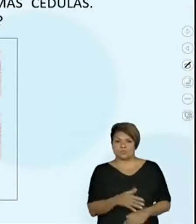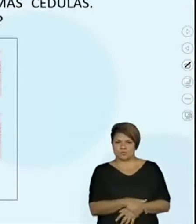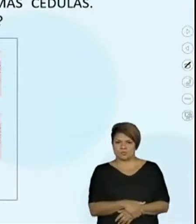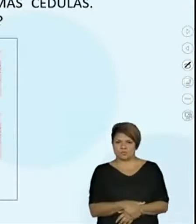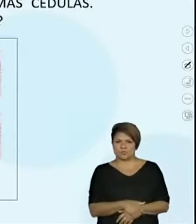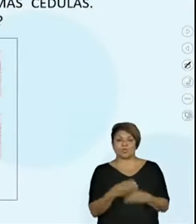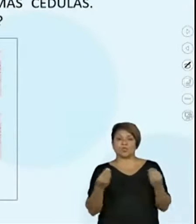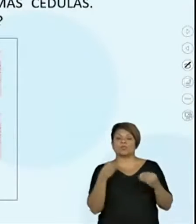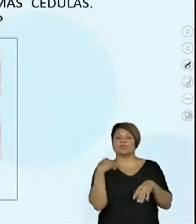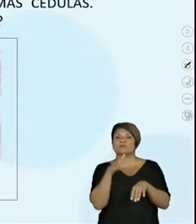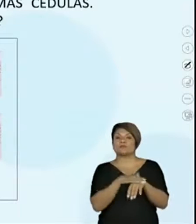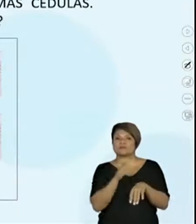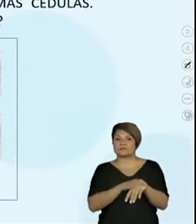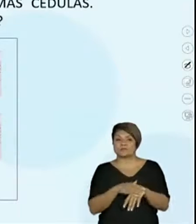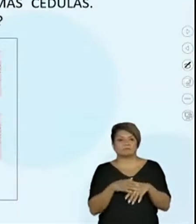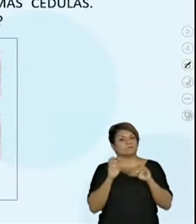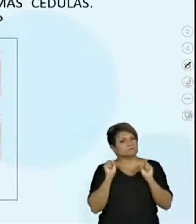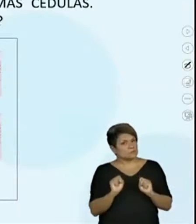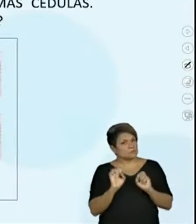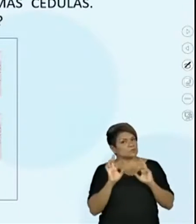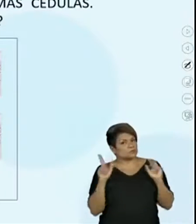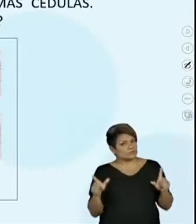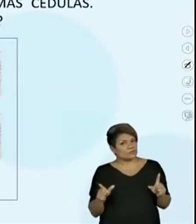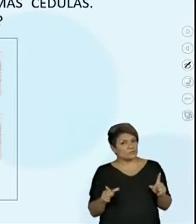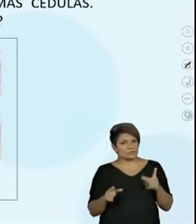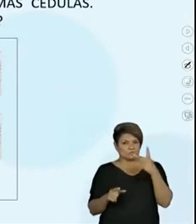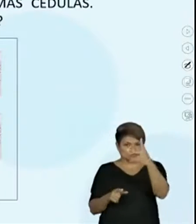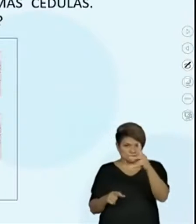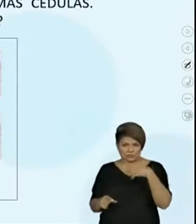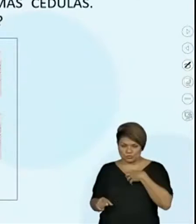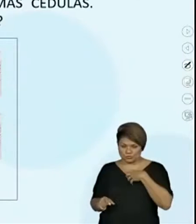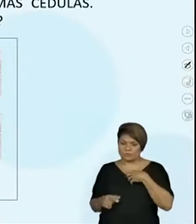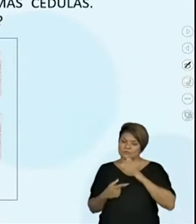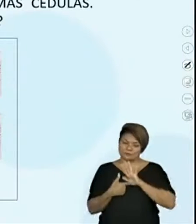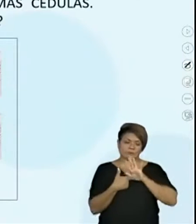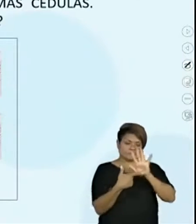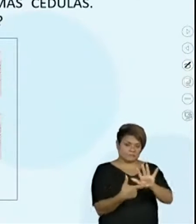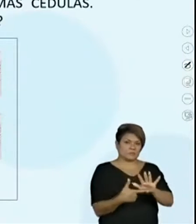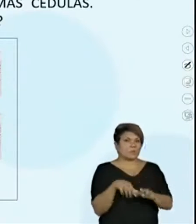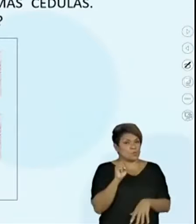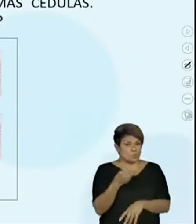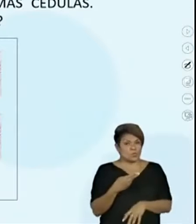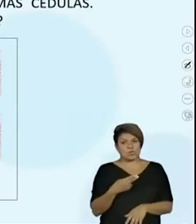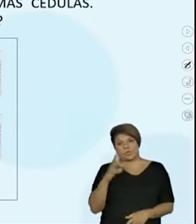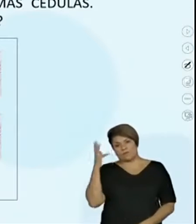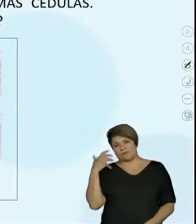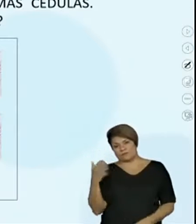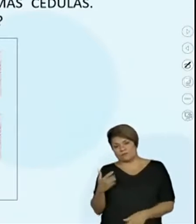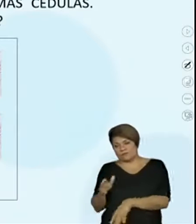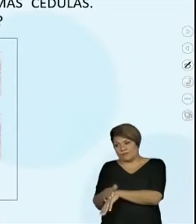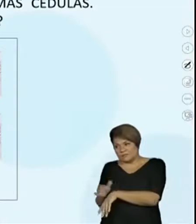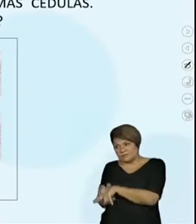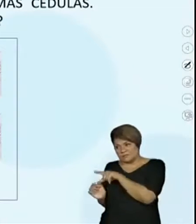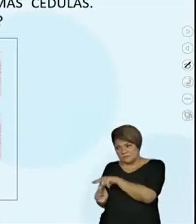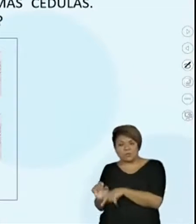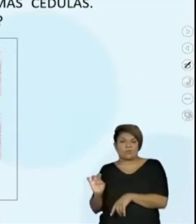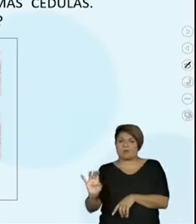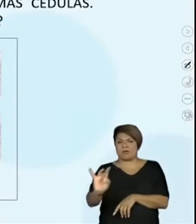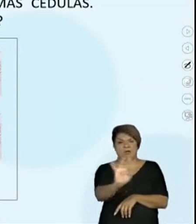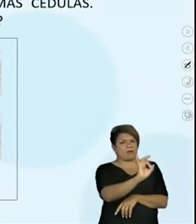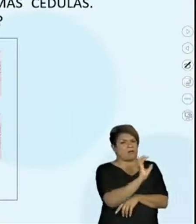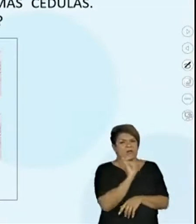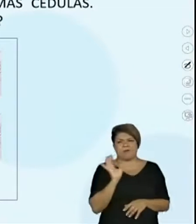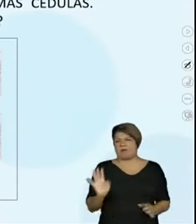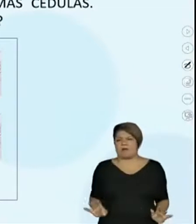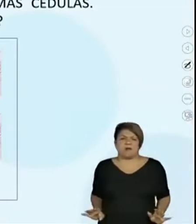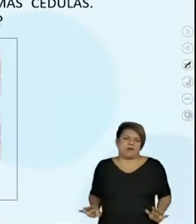fazer, pode ser diferente da sua maneira, da que eu vou apresentar, ou que a professora Vivi poderia fazer, ou o coleguinho. Mas